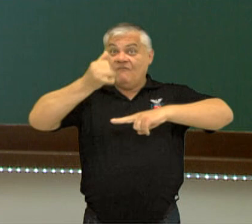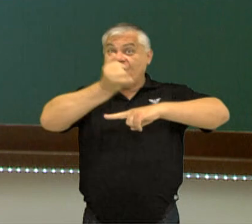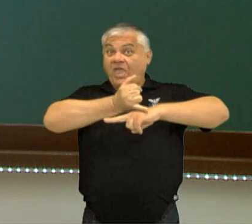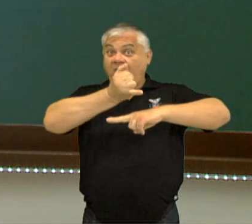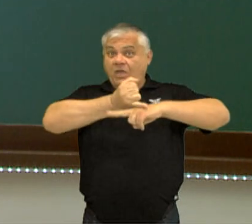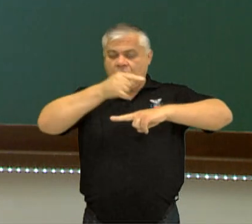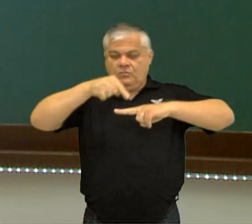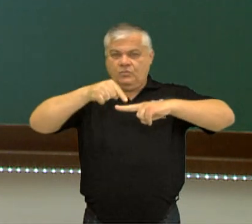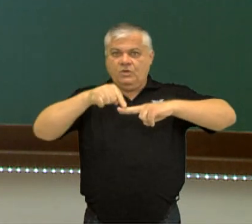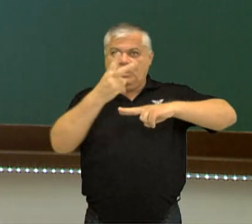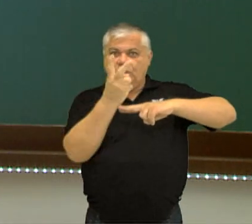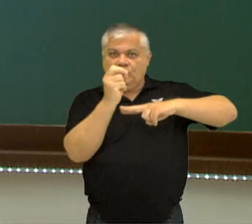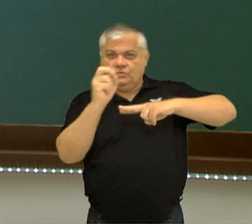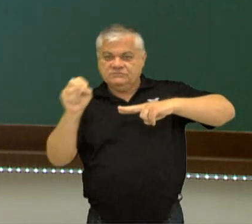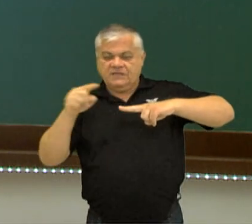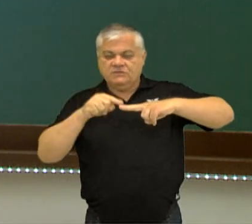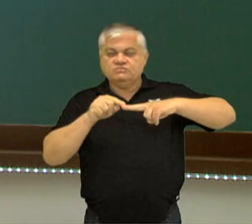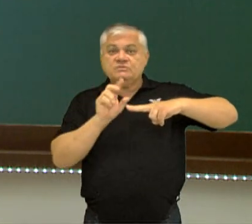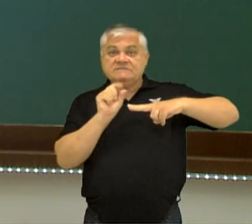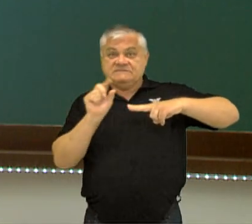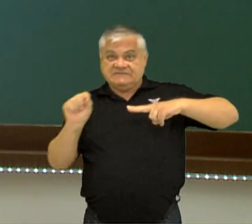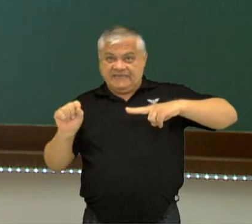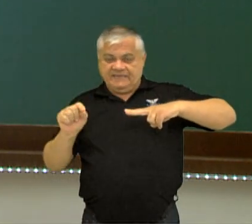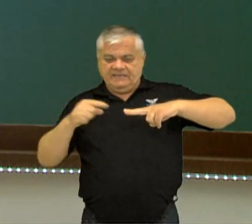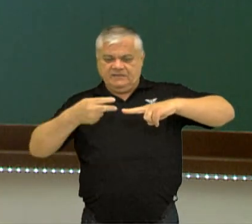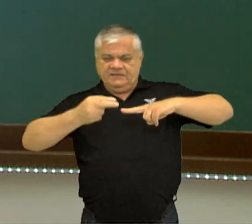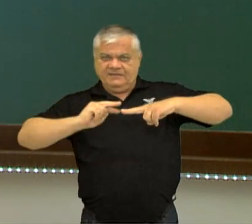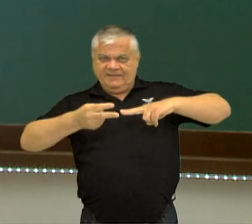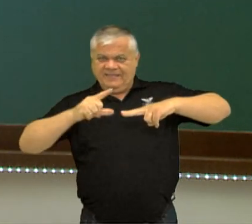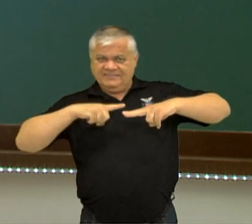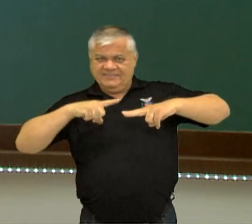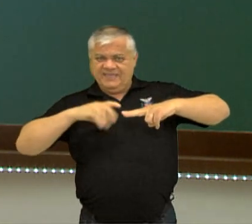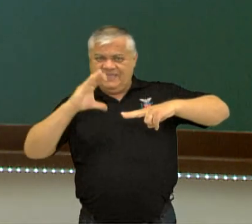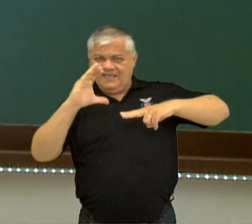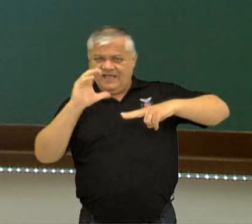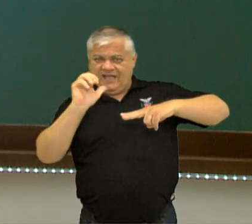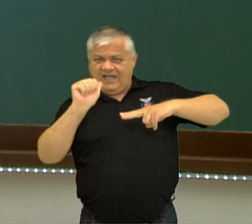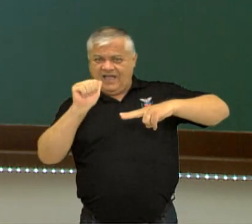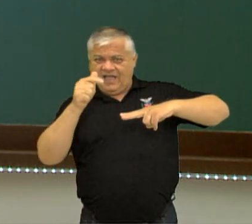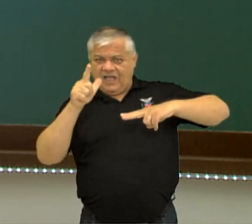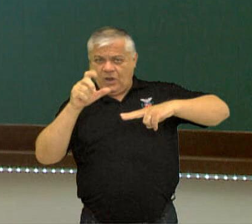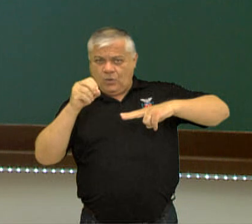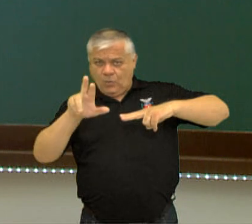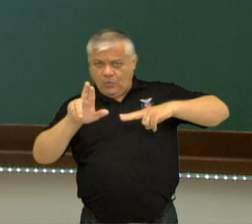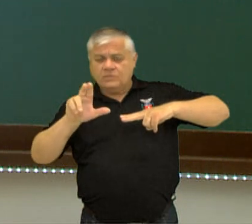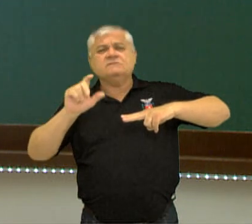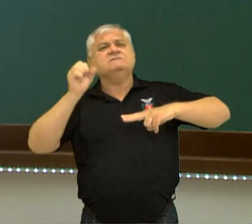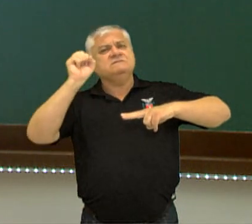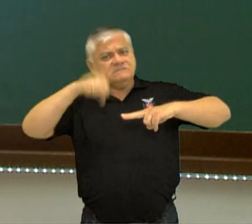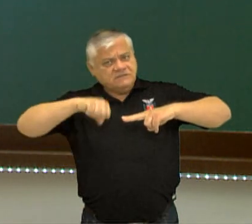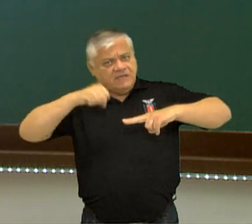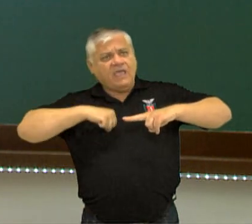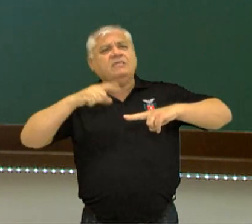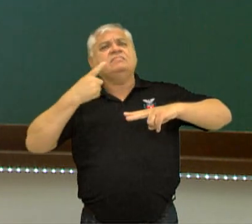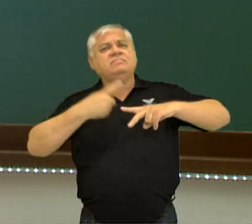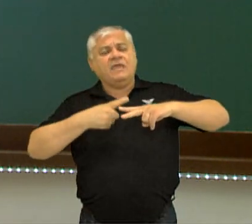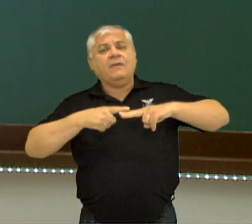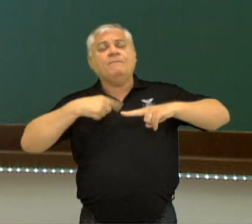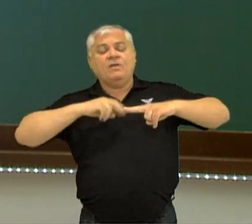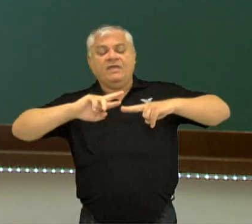graus Celsius, estão próximos. Existe calor no sistema? Pessoal, é claro que existe. Por quê? Porque há